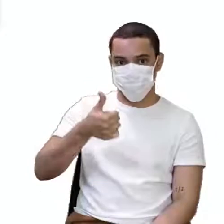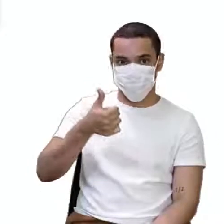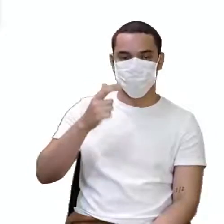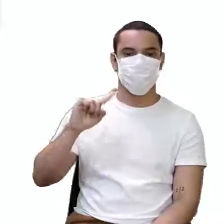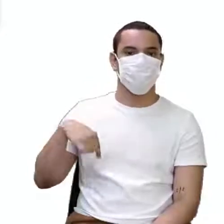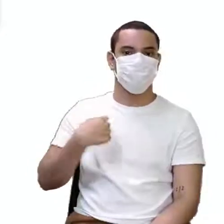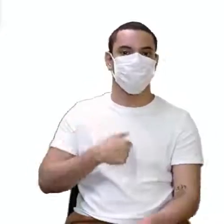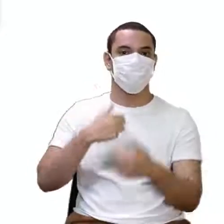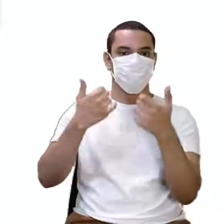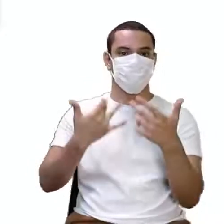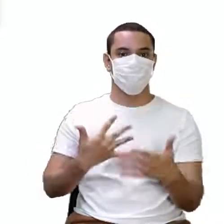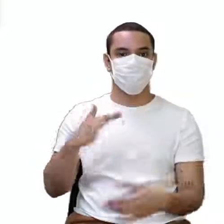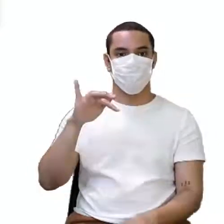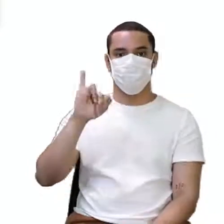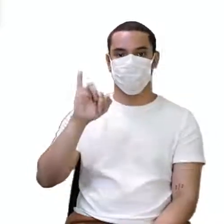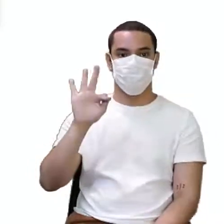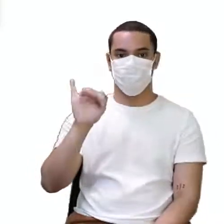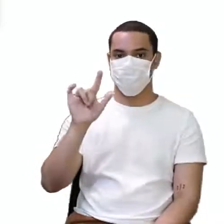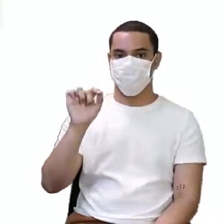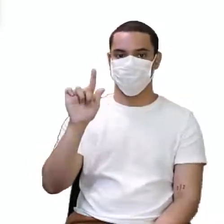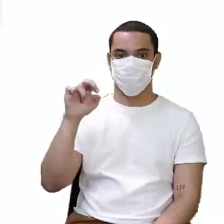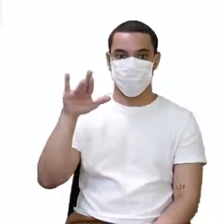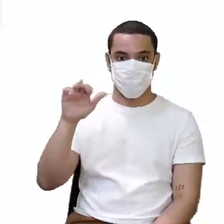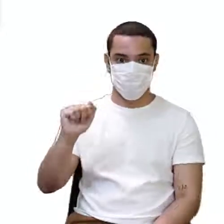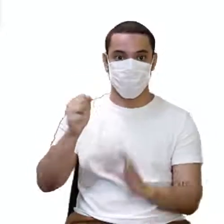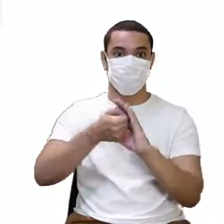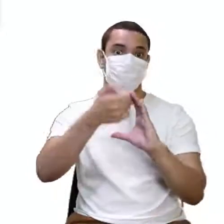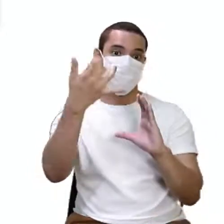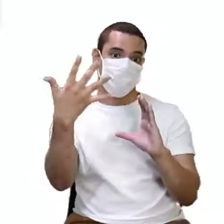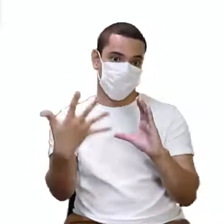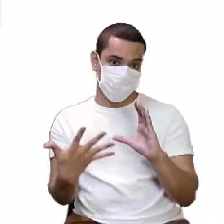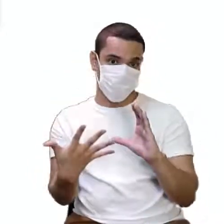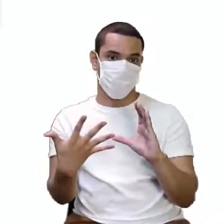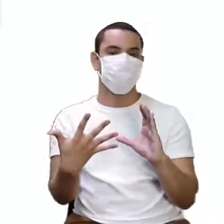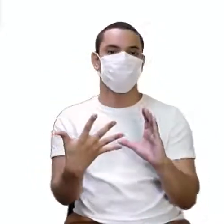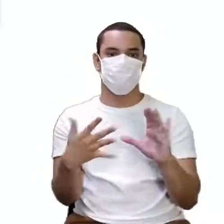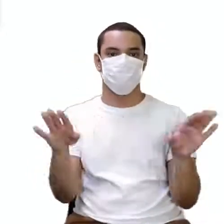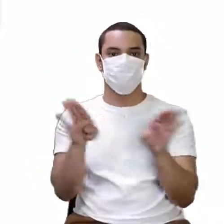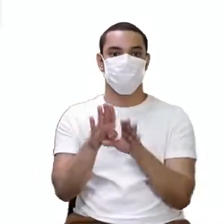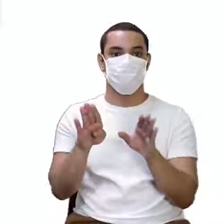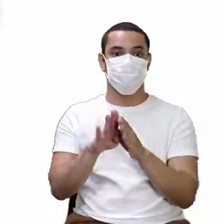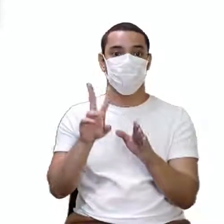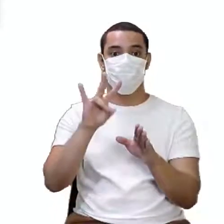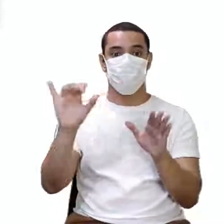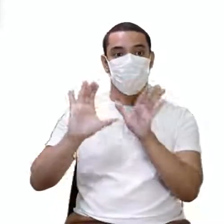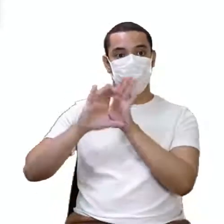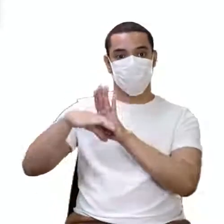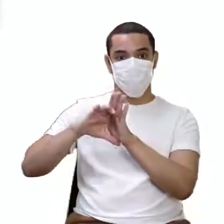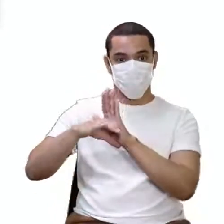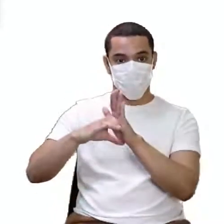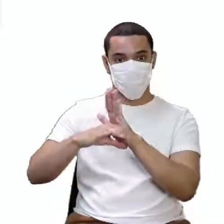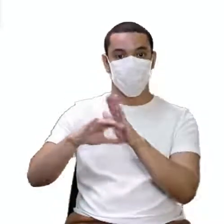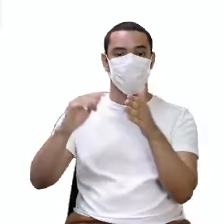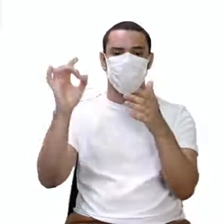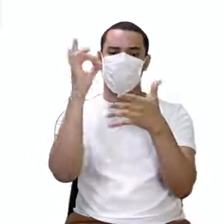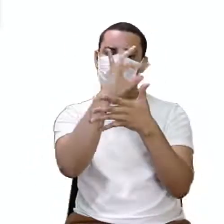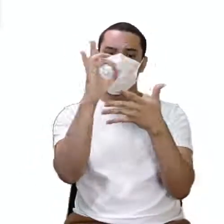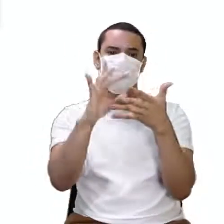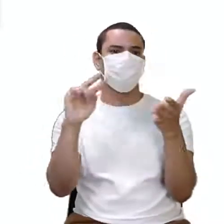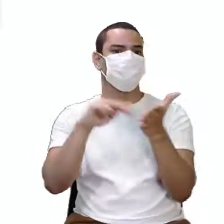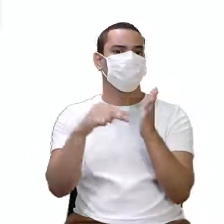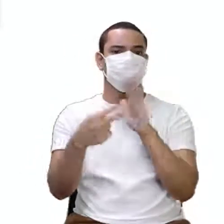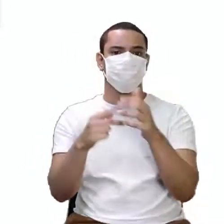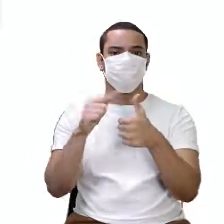28.1. Nós vamos falar sobre a filogenia e caracteres. E aí a gente vai conceituar o que é essa